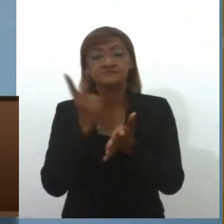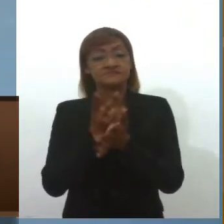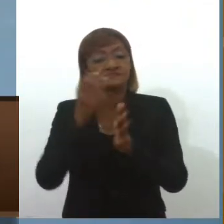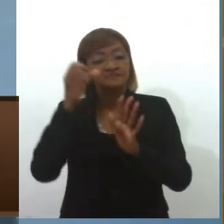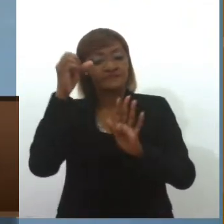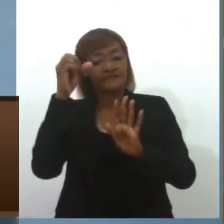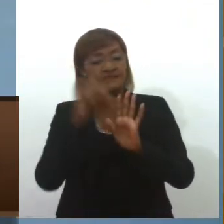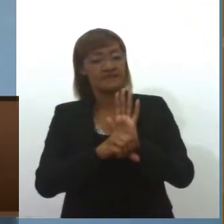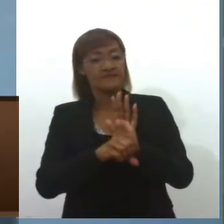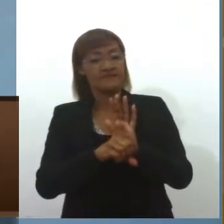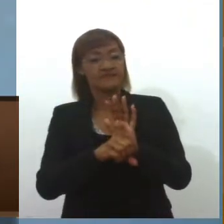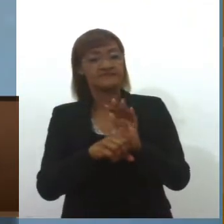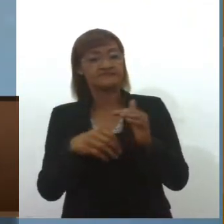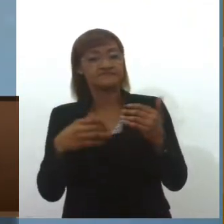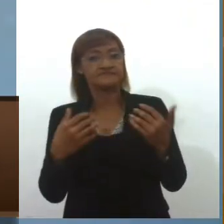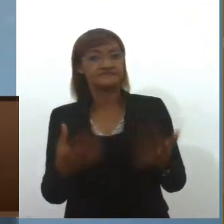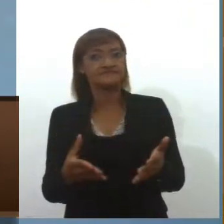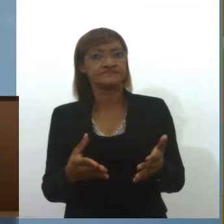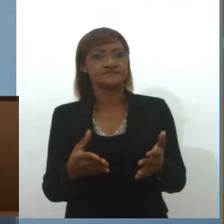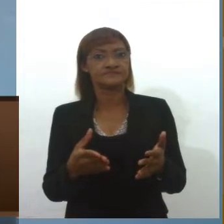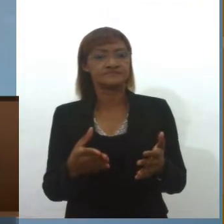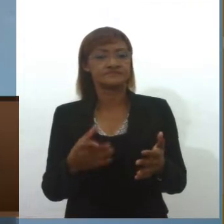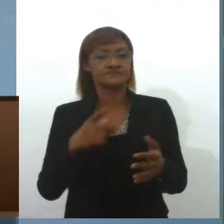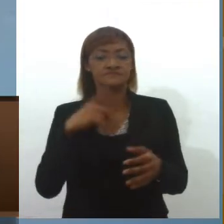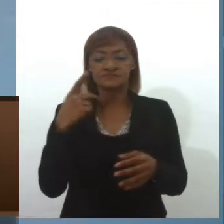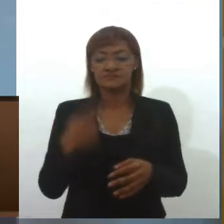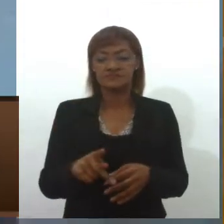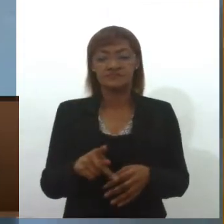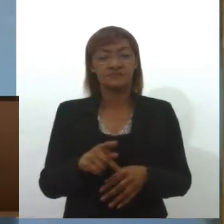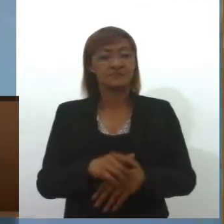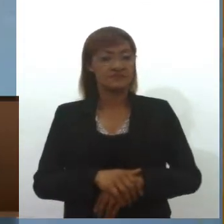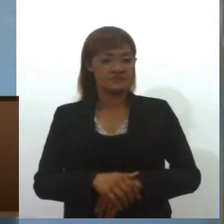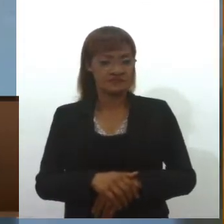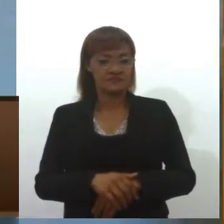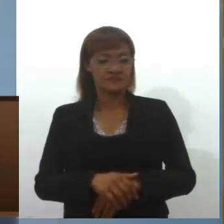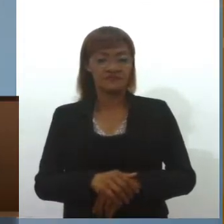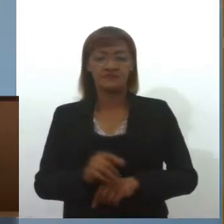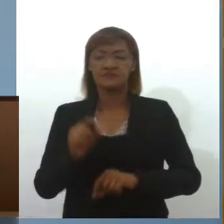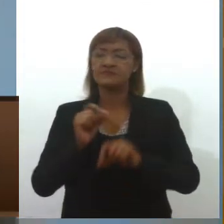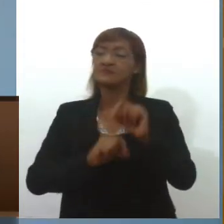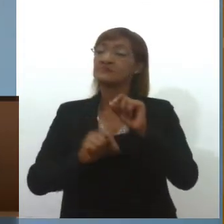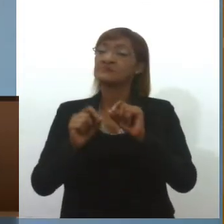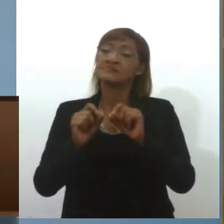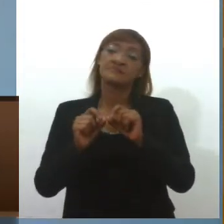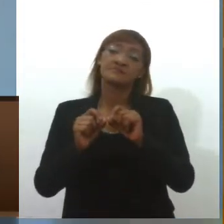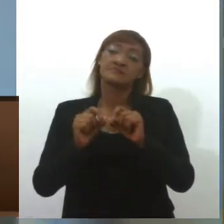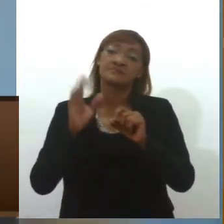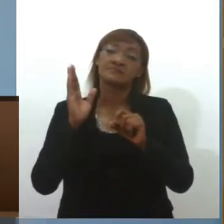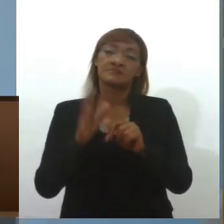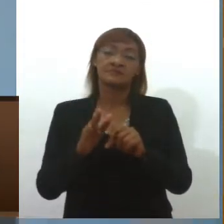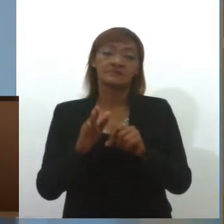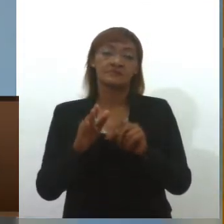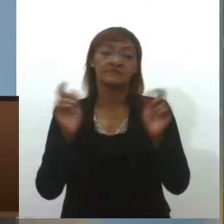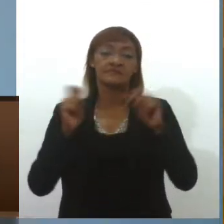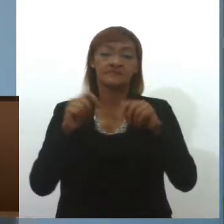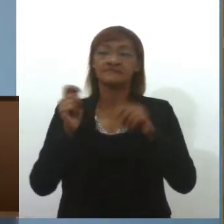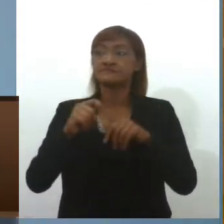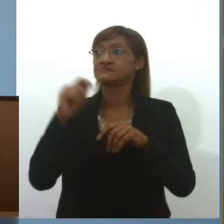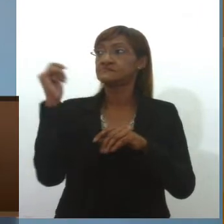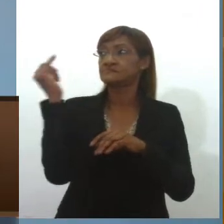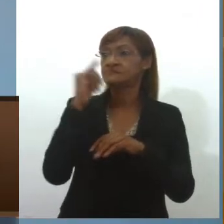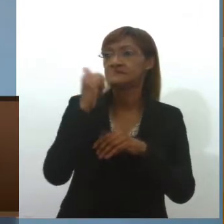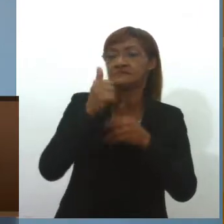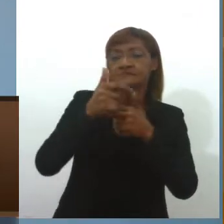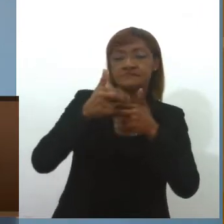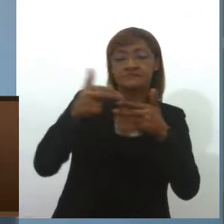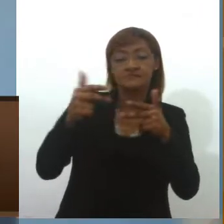abundância na matriz energética de recursos renováveis, com potencial fotovoltaico imenso, hidrelétrico imenso, e a gente ainda passa pelo